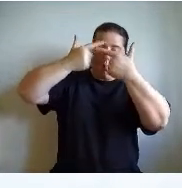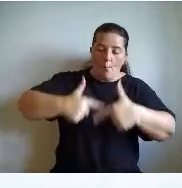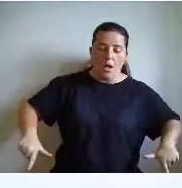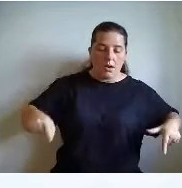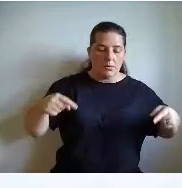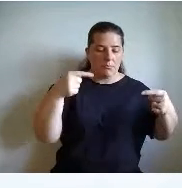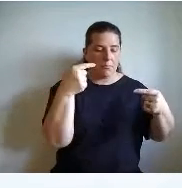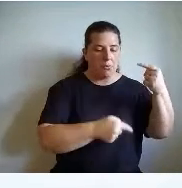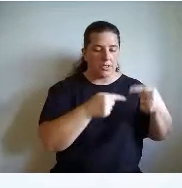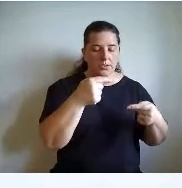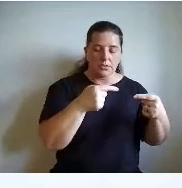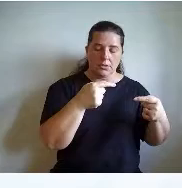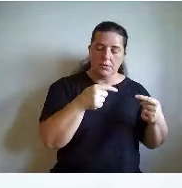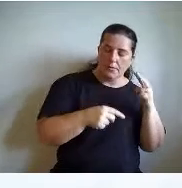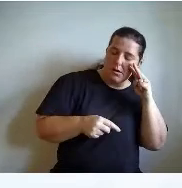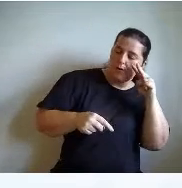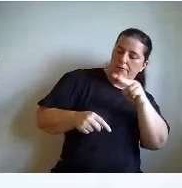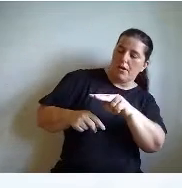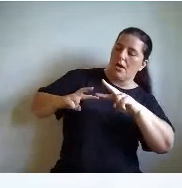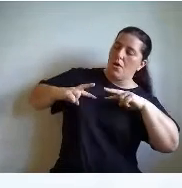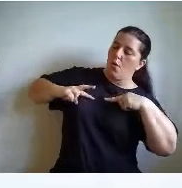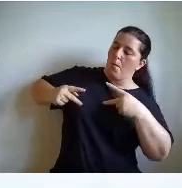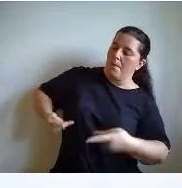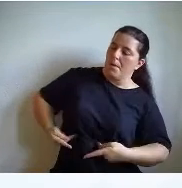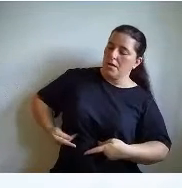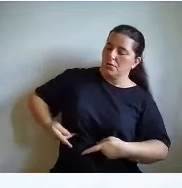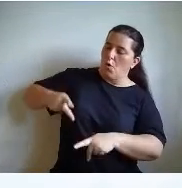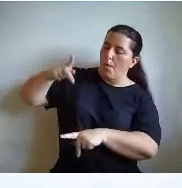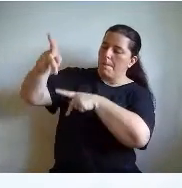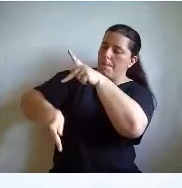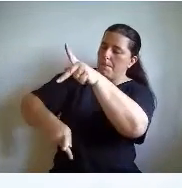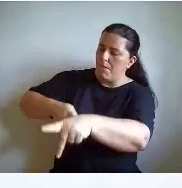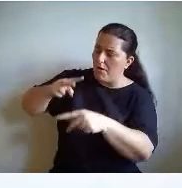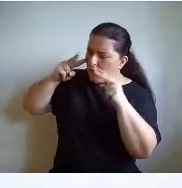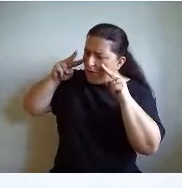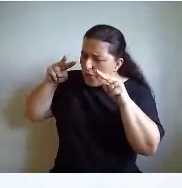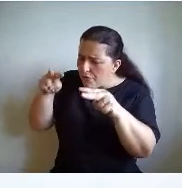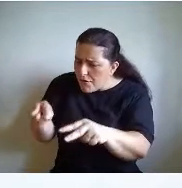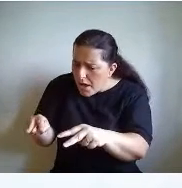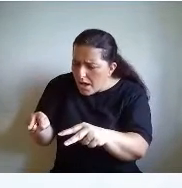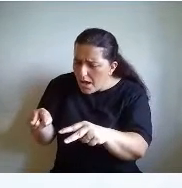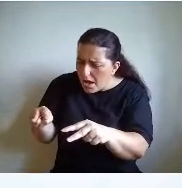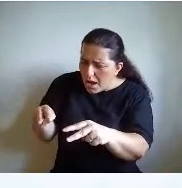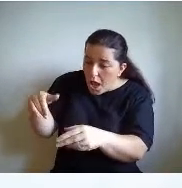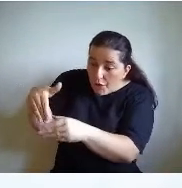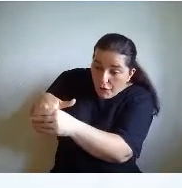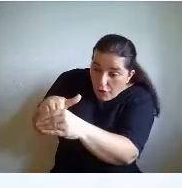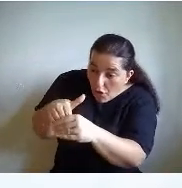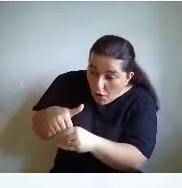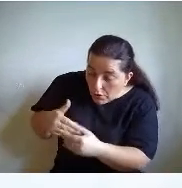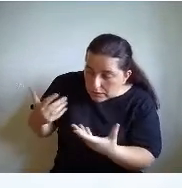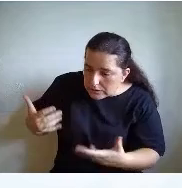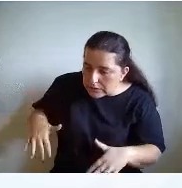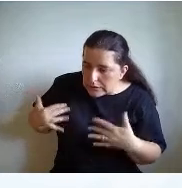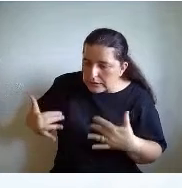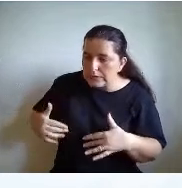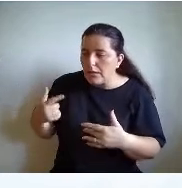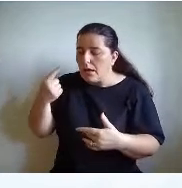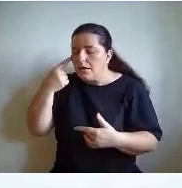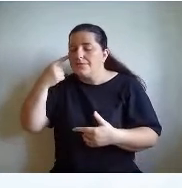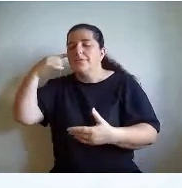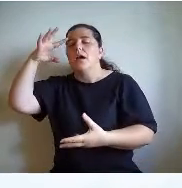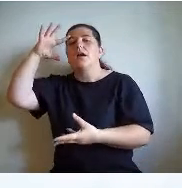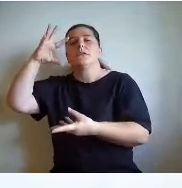humano, olhar para a população, olhar para o seu eleitorado, né? E